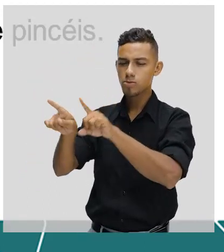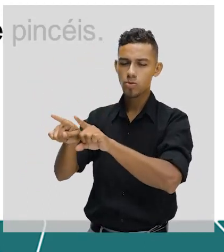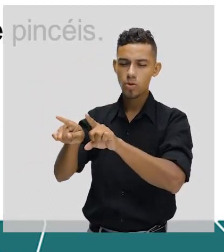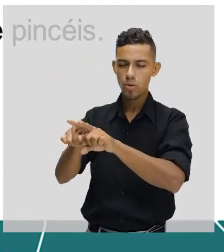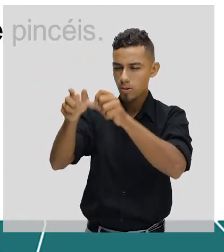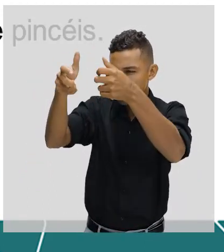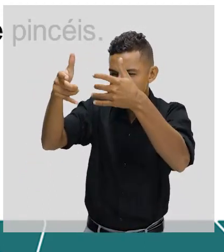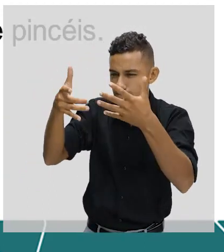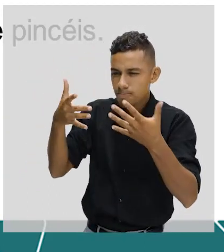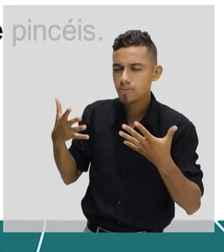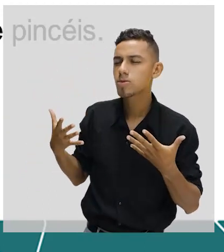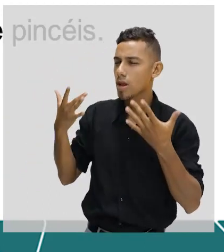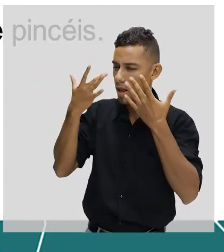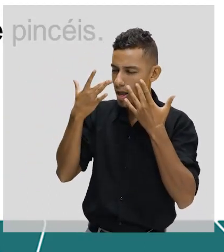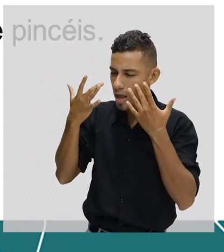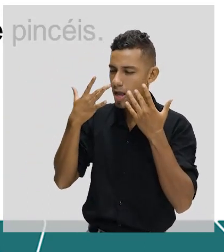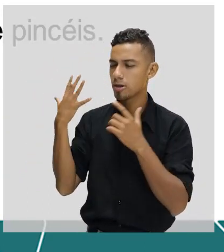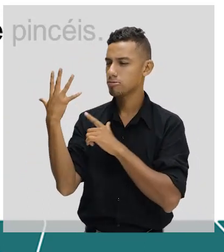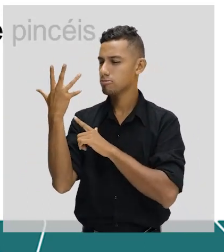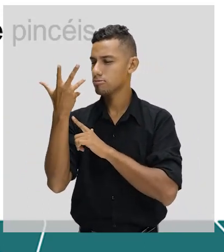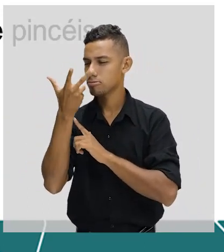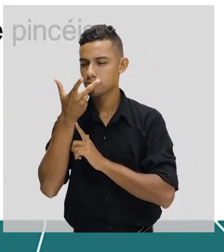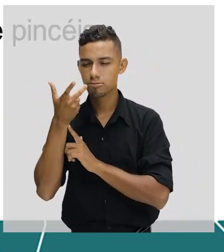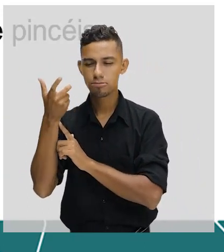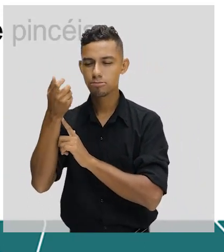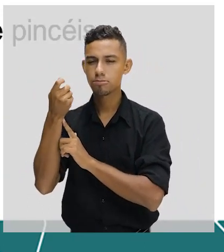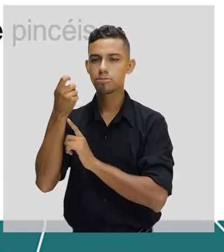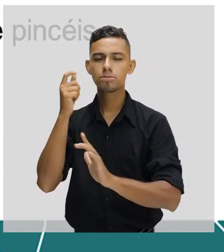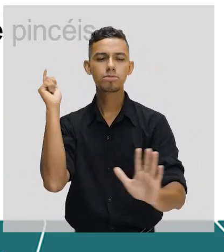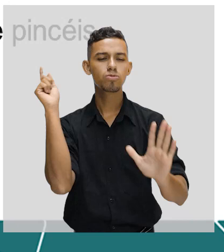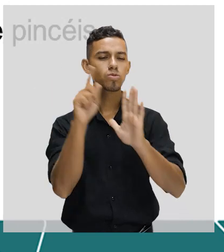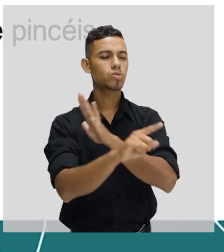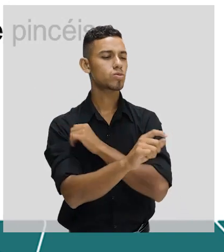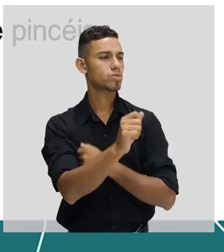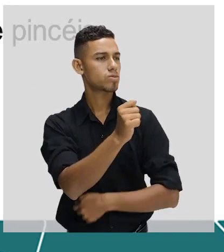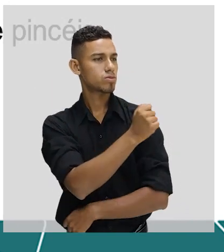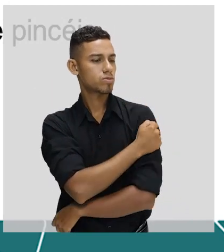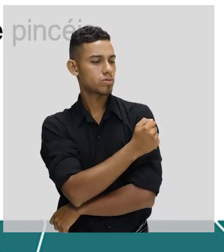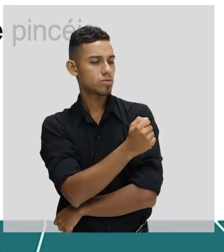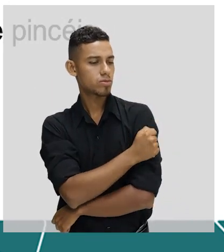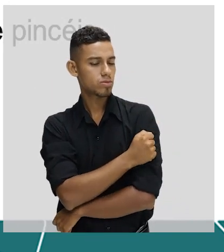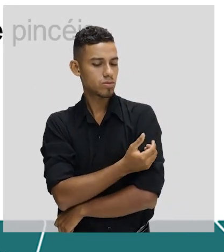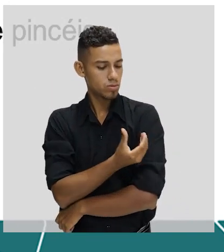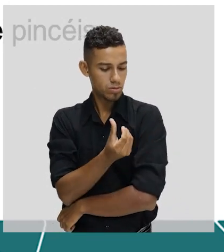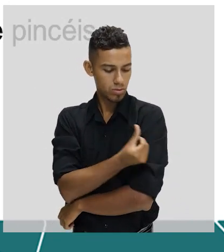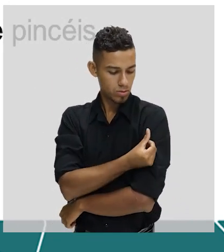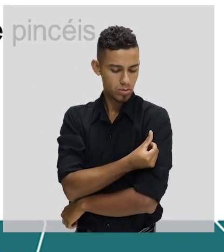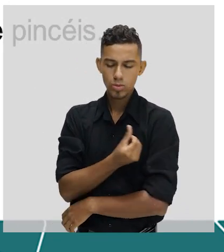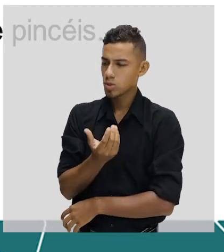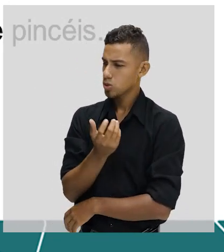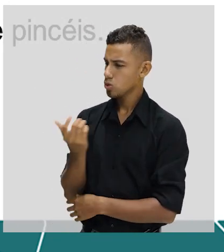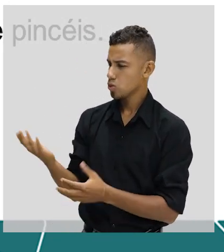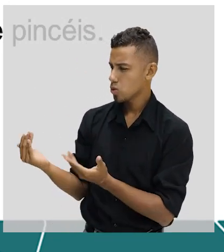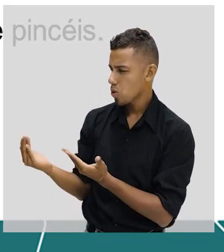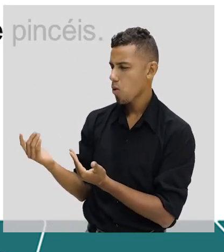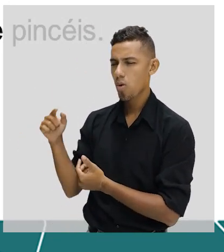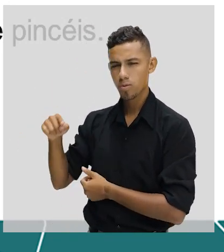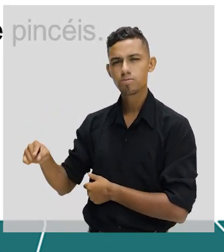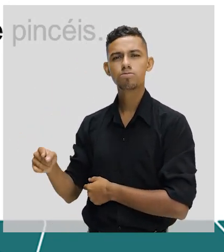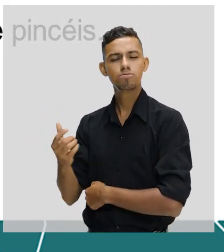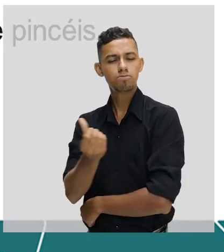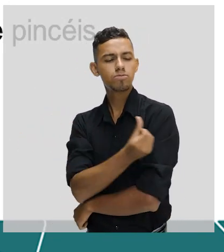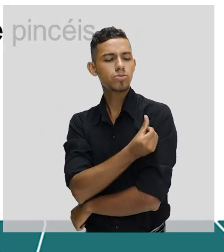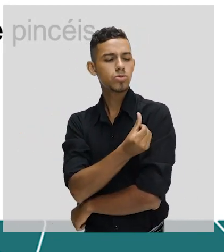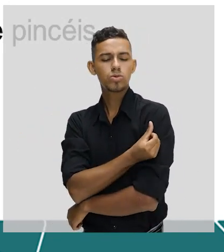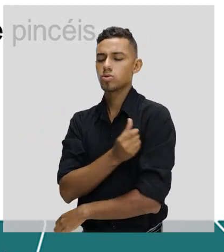artes visuais, das artes gráficas em particular, pergunte, por exemplo, para os alunos do sexto ano. Eu sempre gosto de brincar. Para os alunos mais novos do Fundamental 1, o